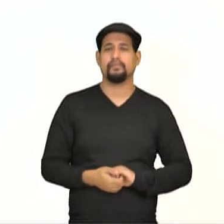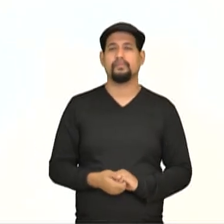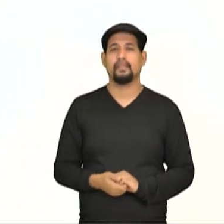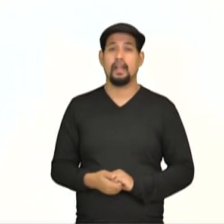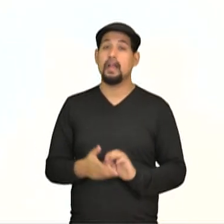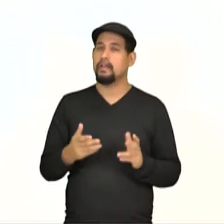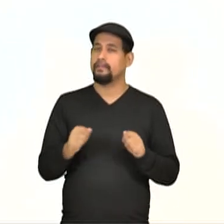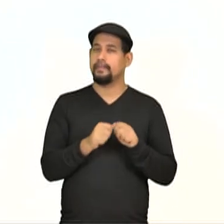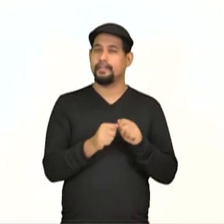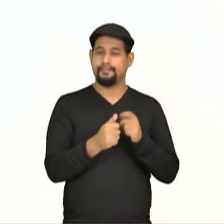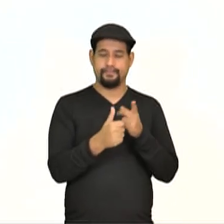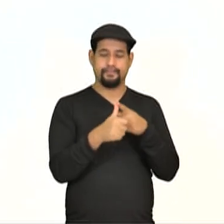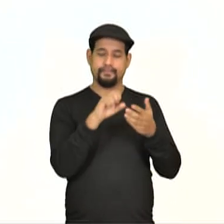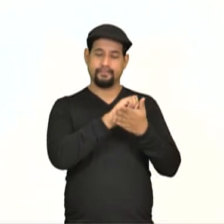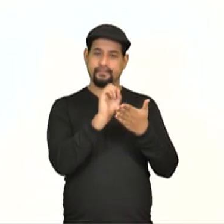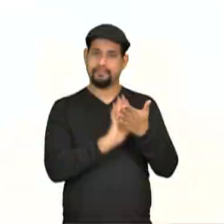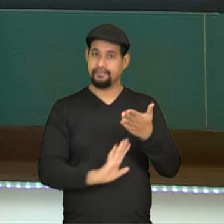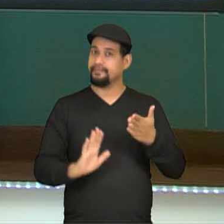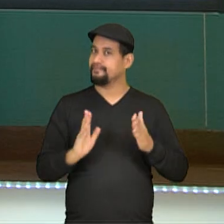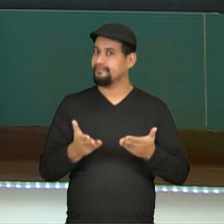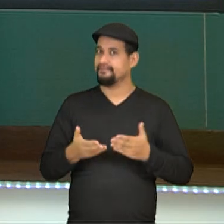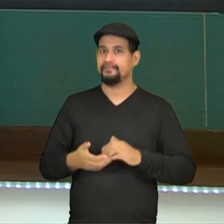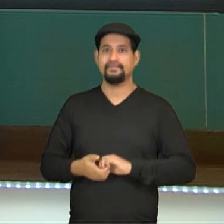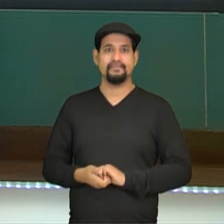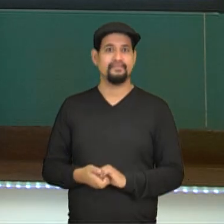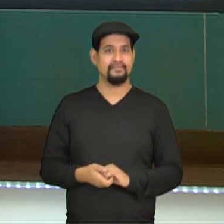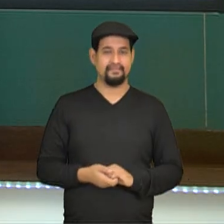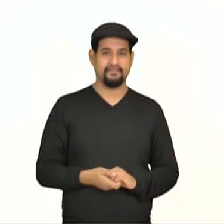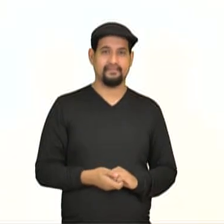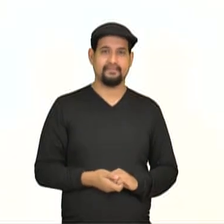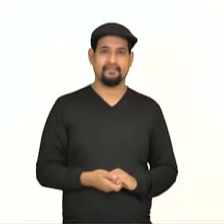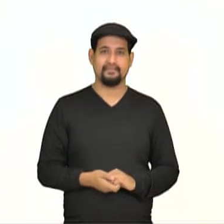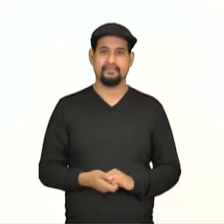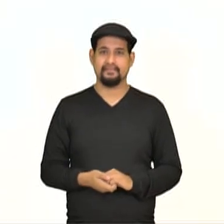Vamos fazer a nossa primeira atividade de hoje?